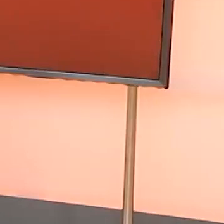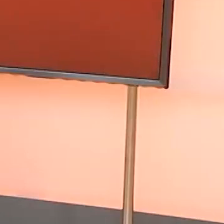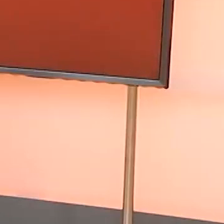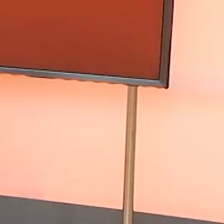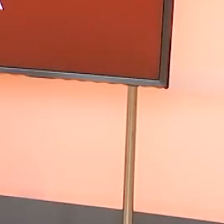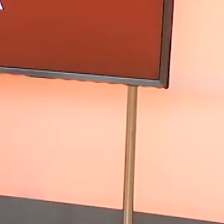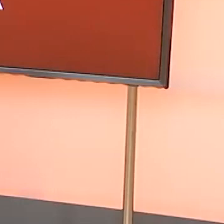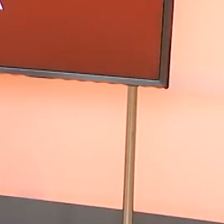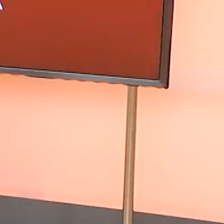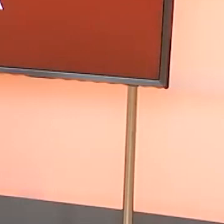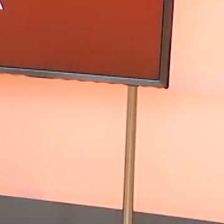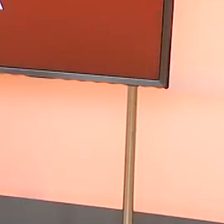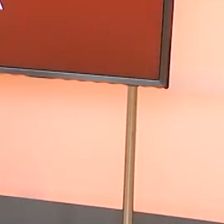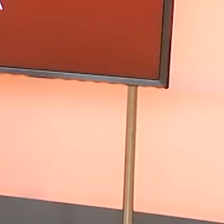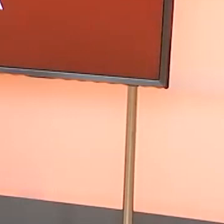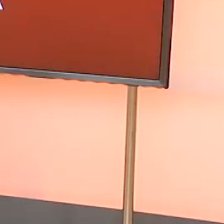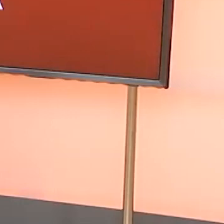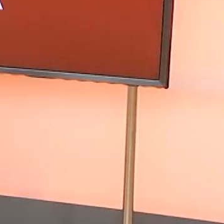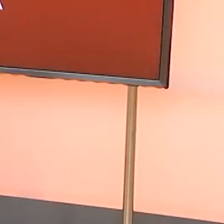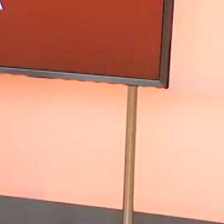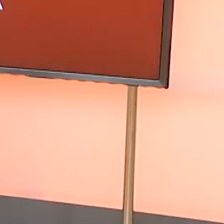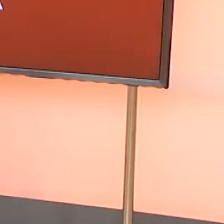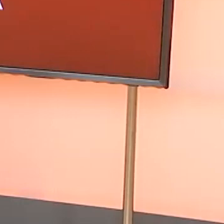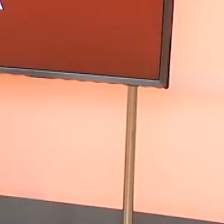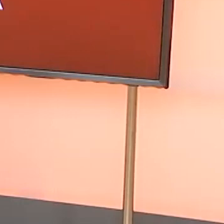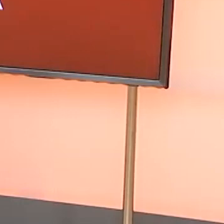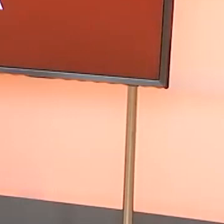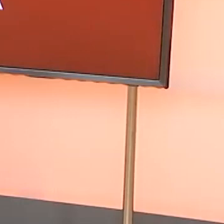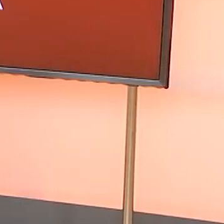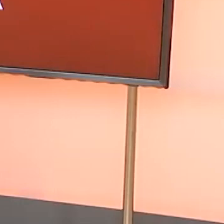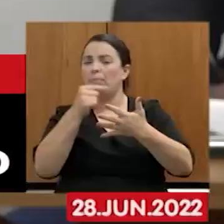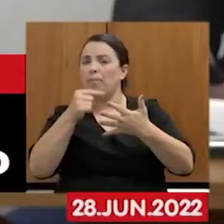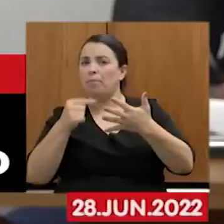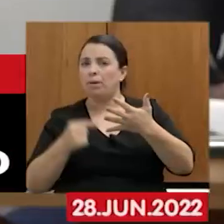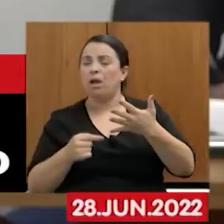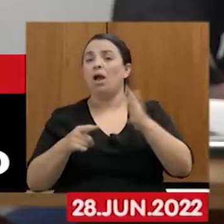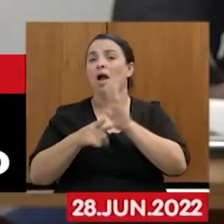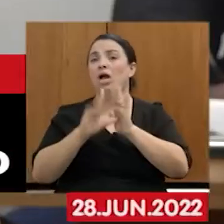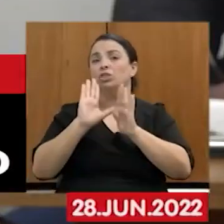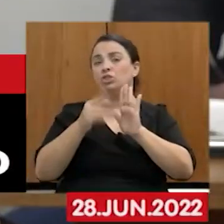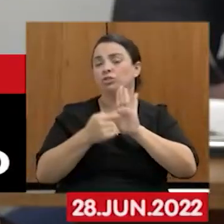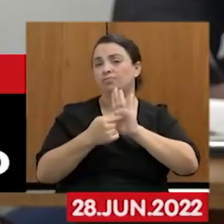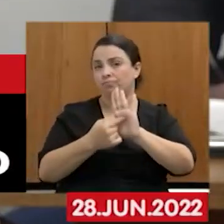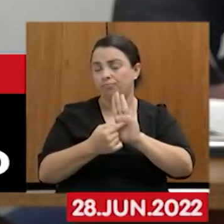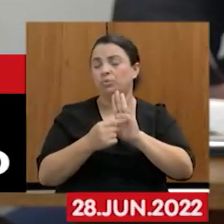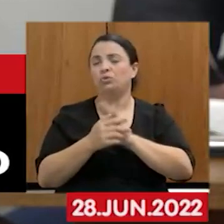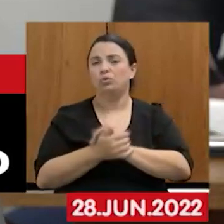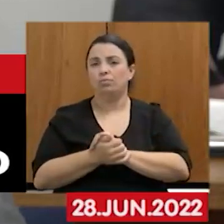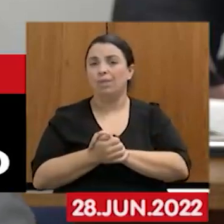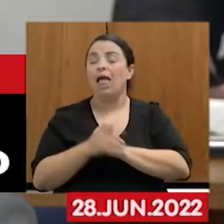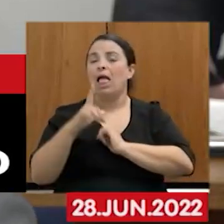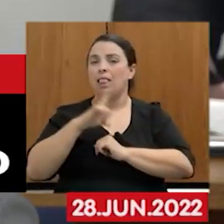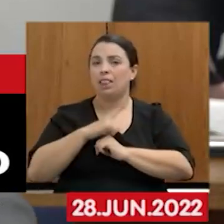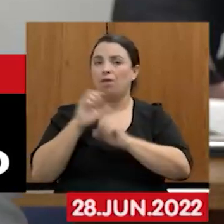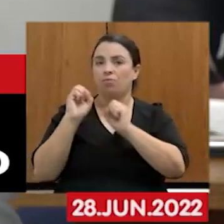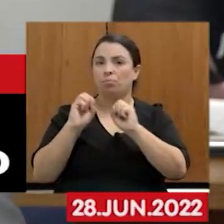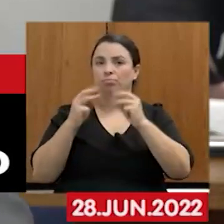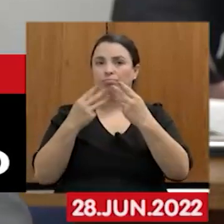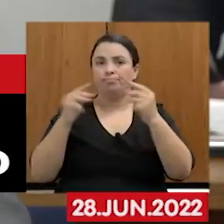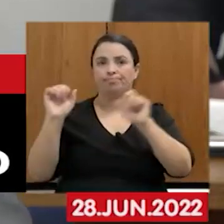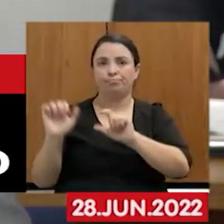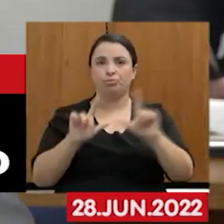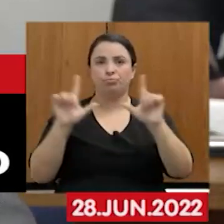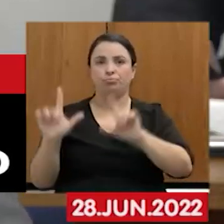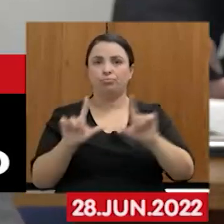responsável com bons números e programas que valorizam a educação. A gente viu na apresentação da nossa secretária